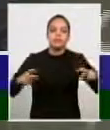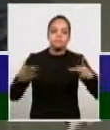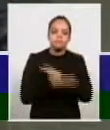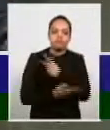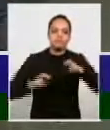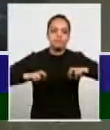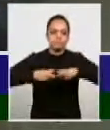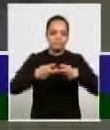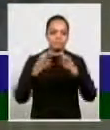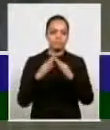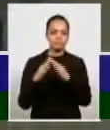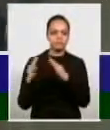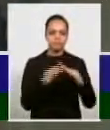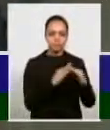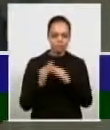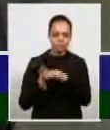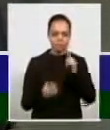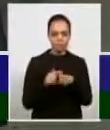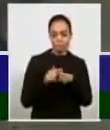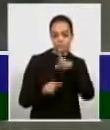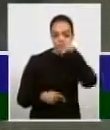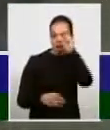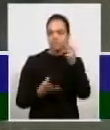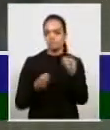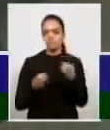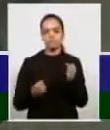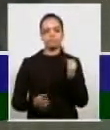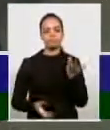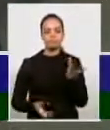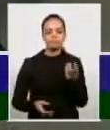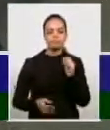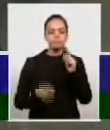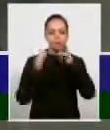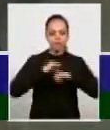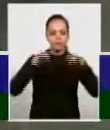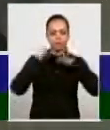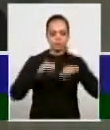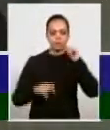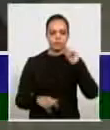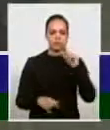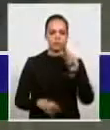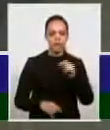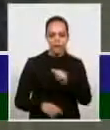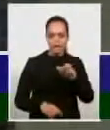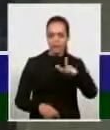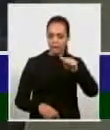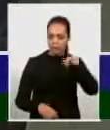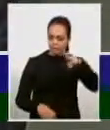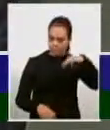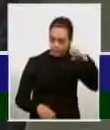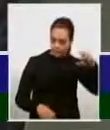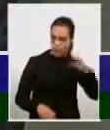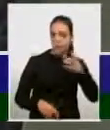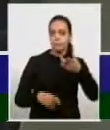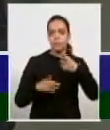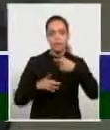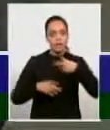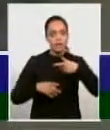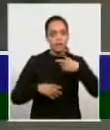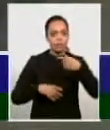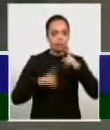acidente na casa vizinha, porque está batendo demais. Então, a campanha é a dispara alarme enquanto som de